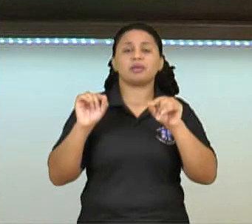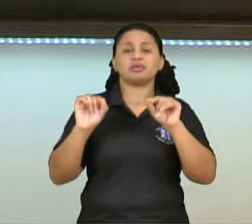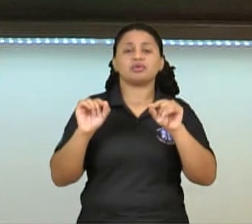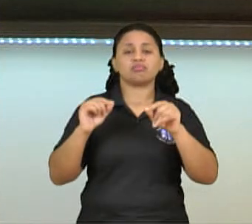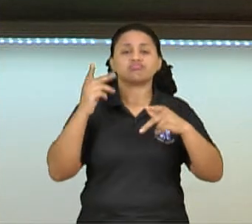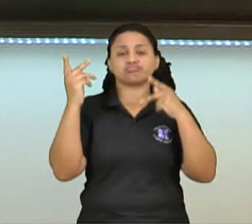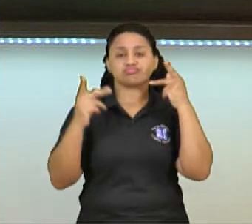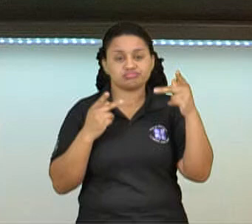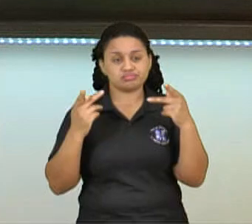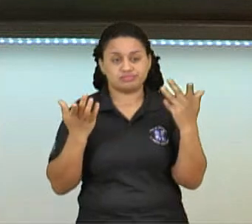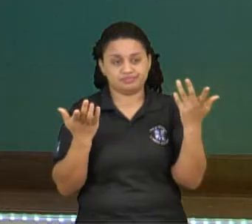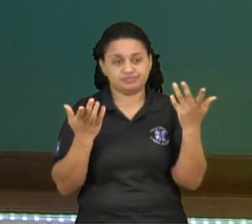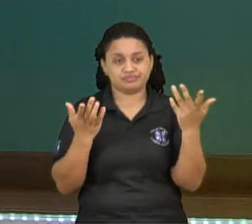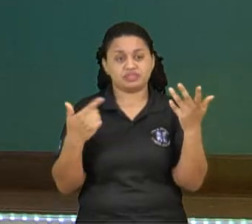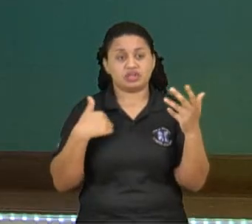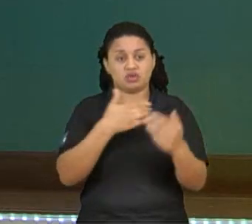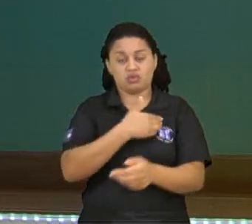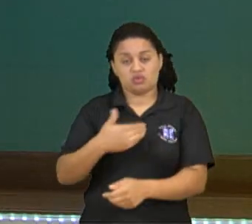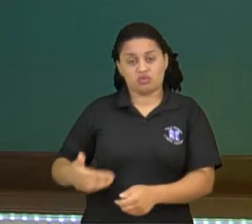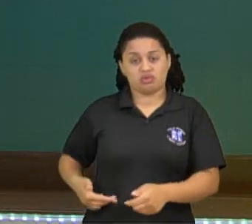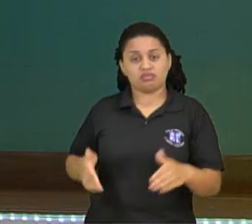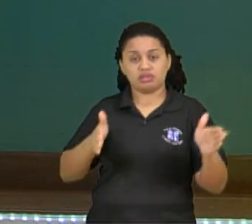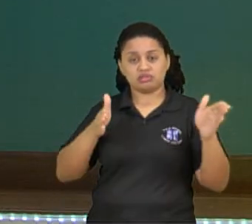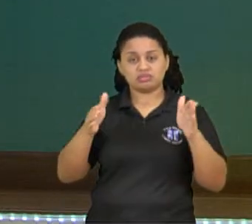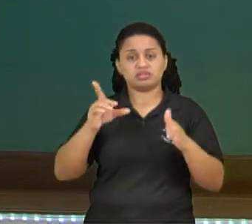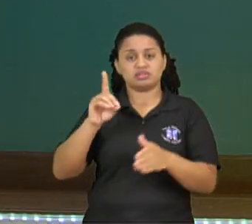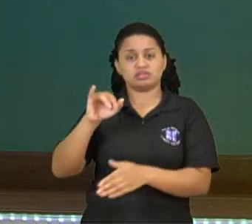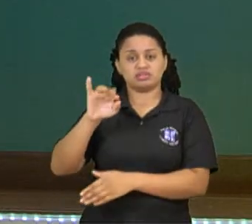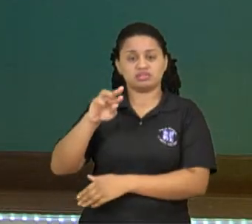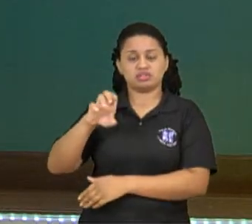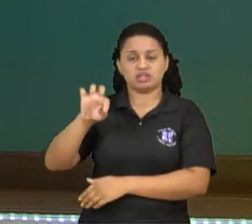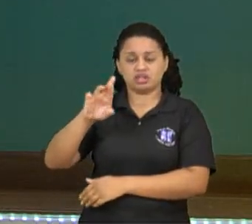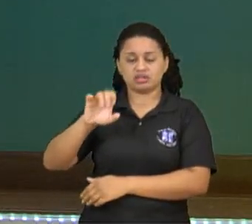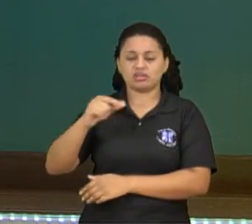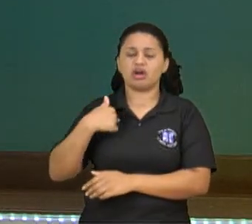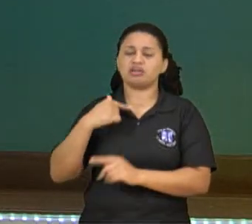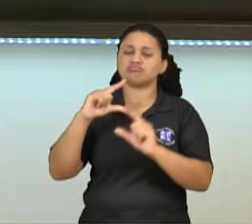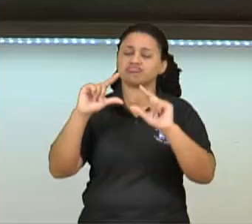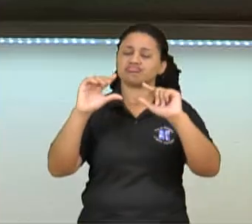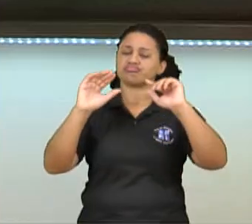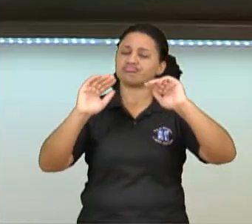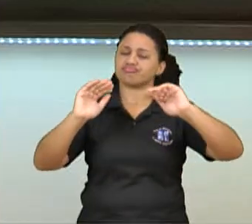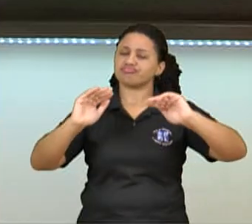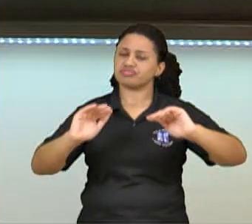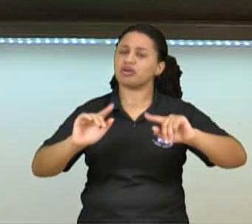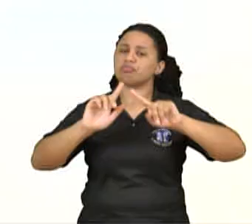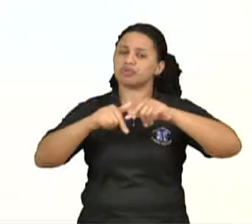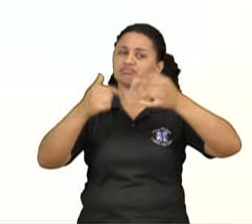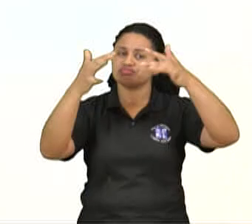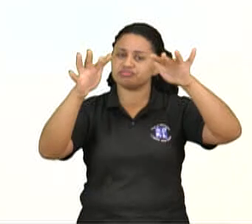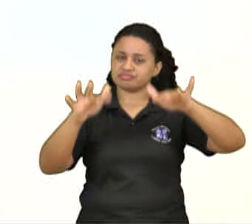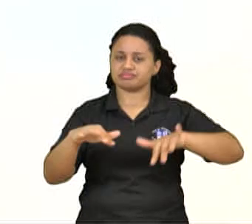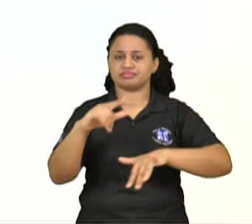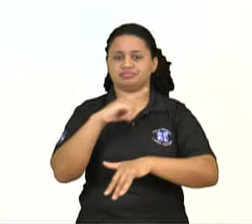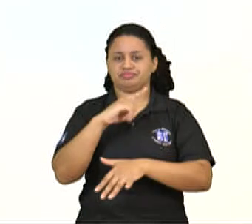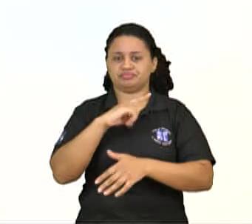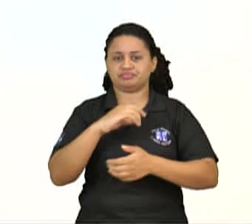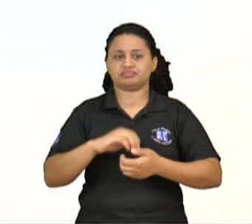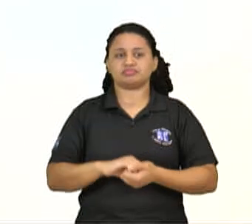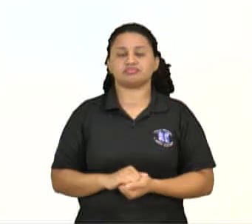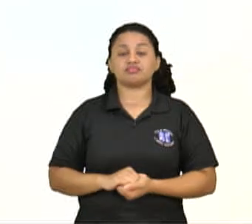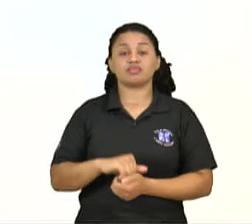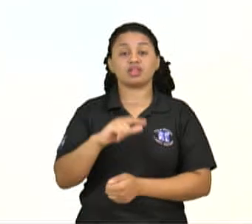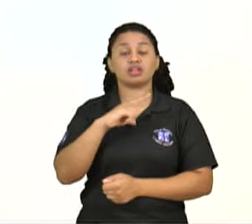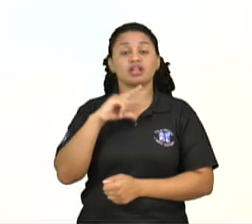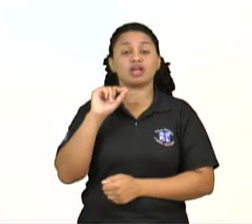diretório ele vai acabar sendo enfraquecido dia a dia por causa de toda essa crise existente. Vai ocorrer